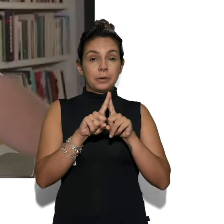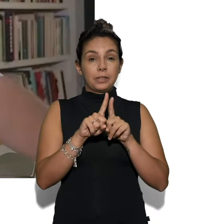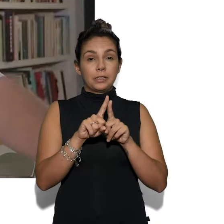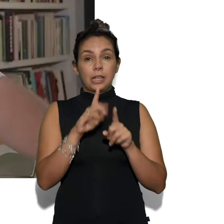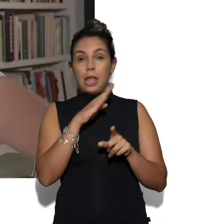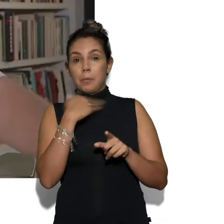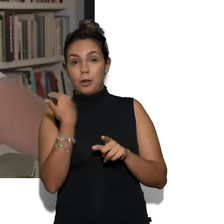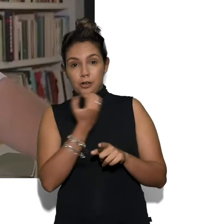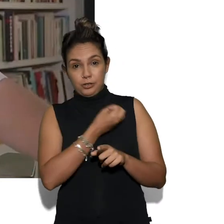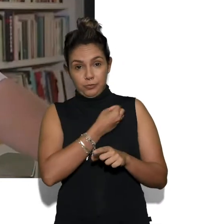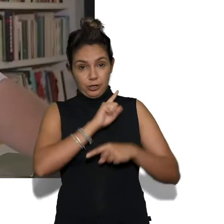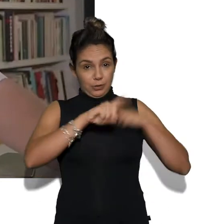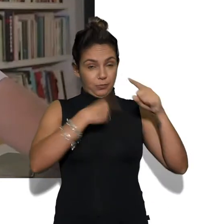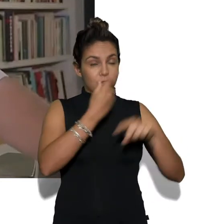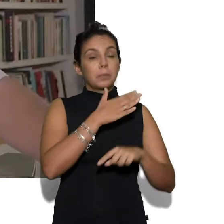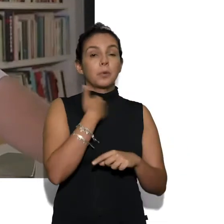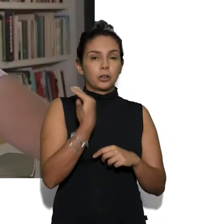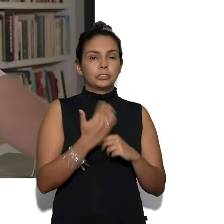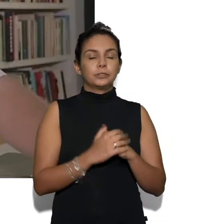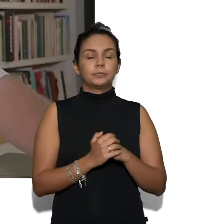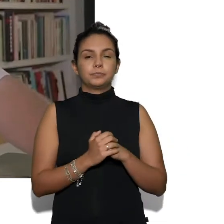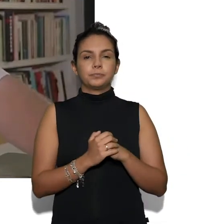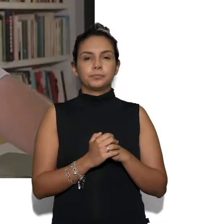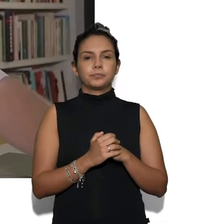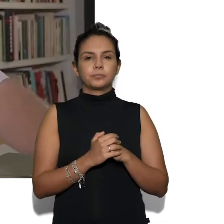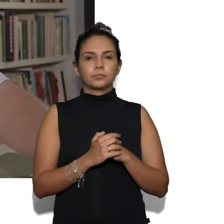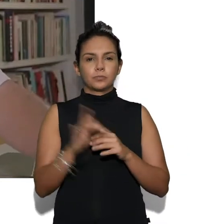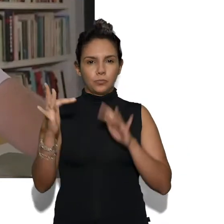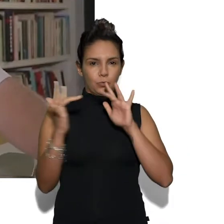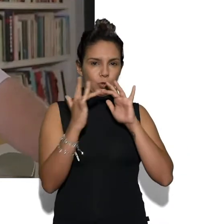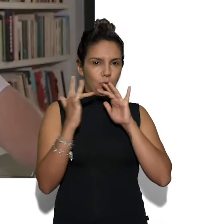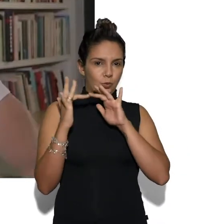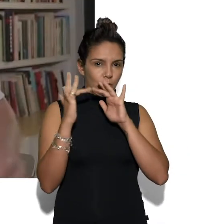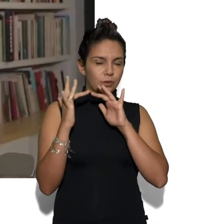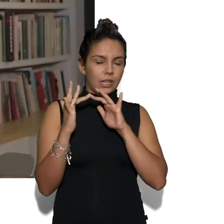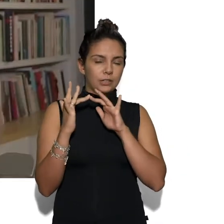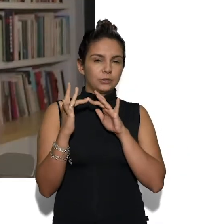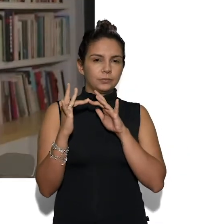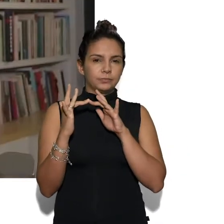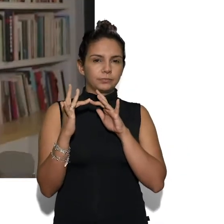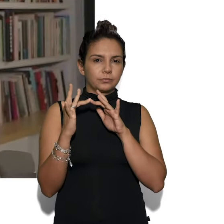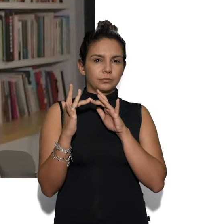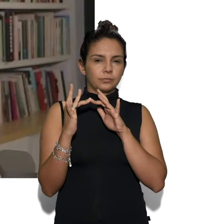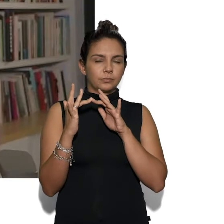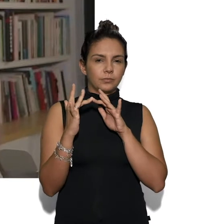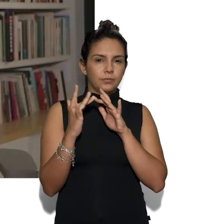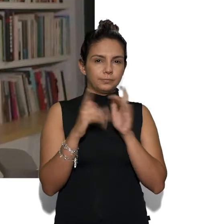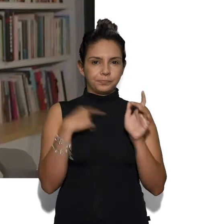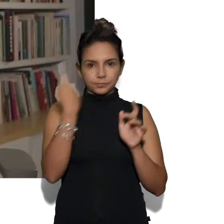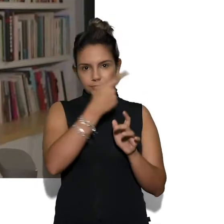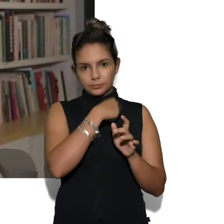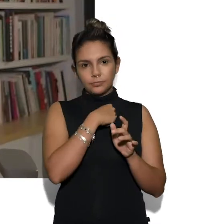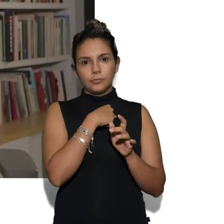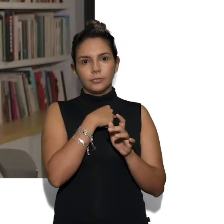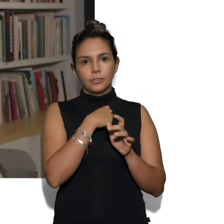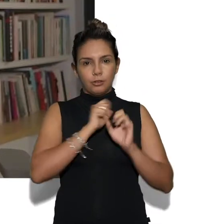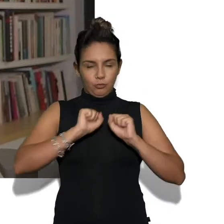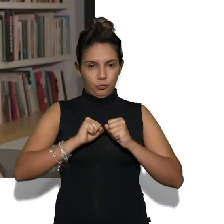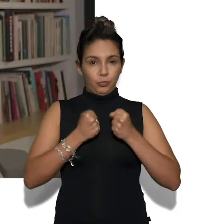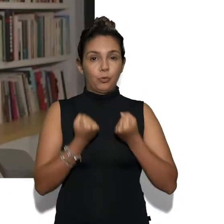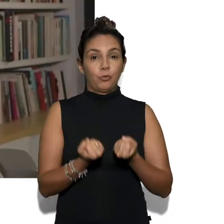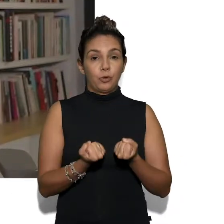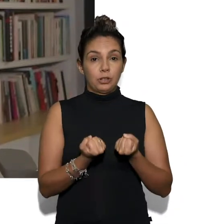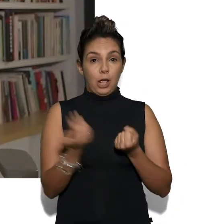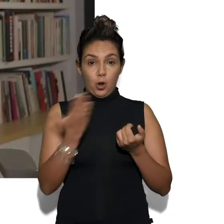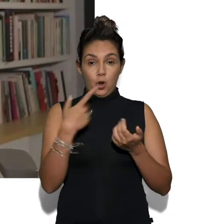a morte e a vida após a morte. Esse contato absurdo que nós estamos sendo